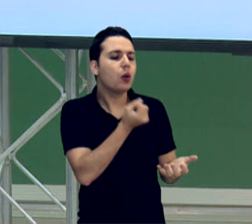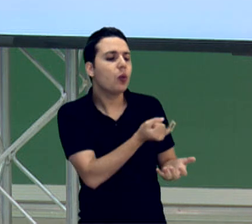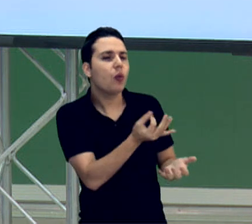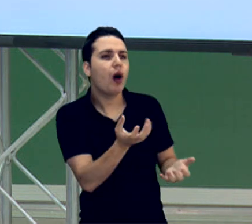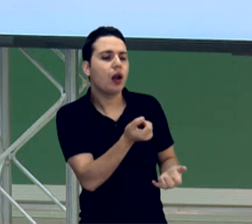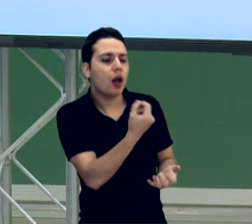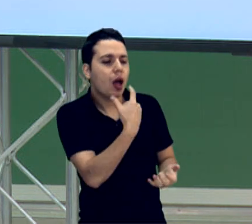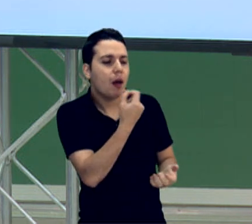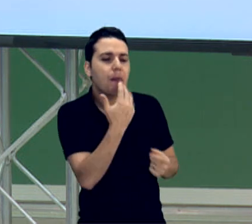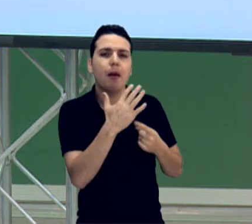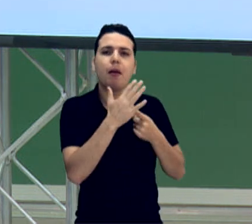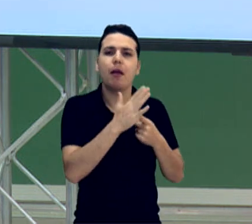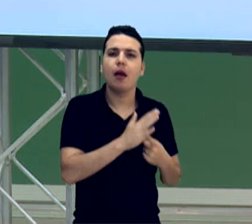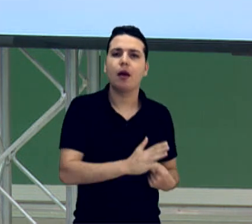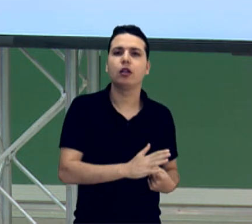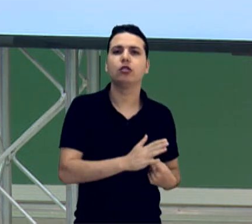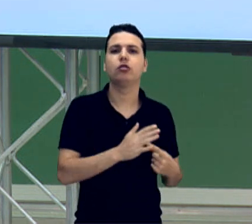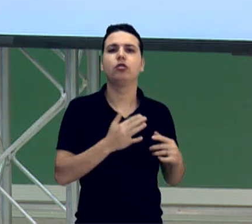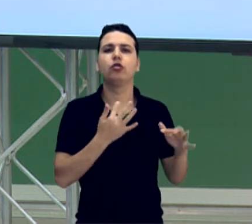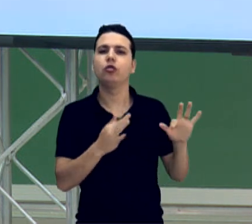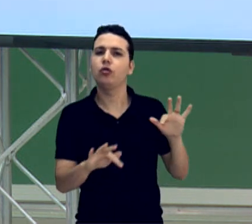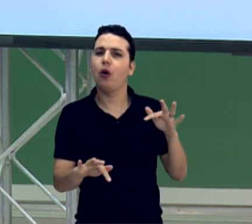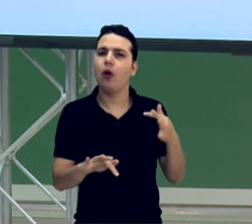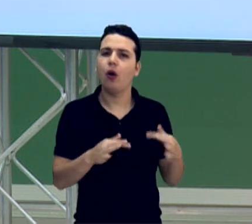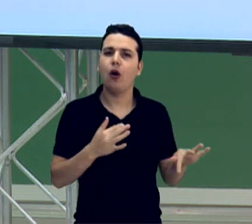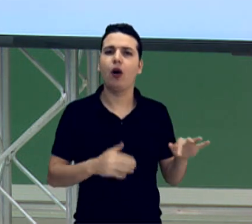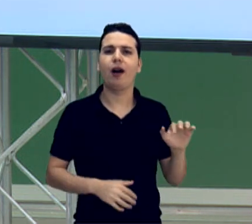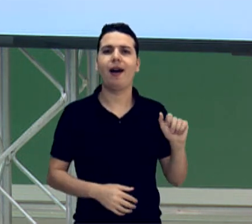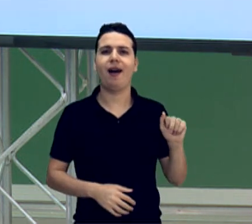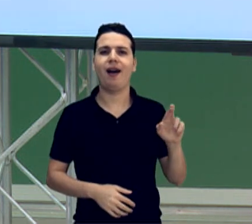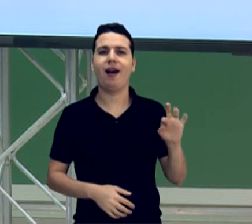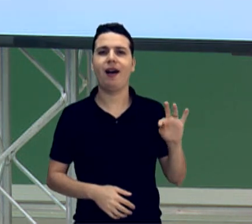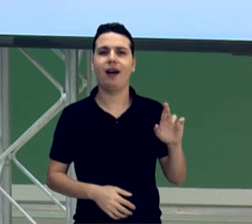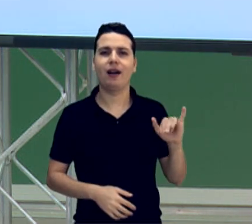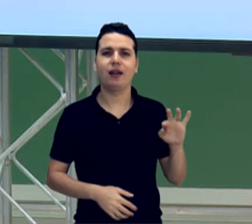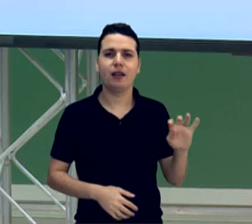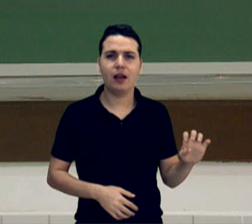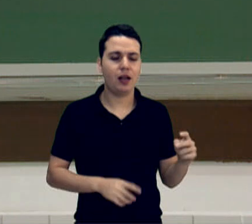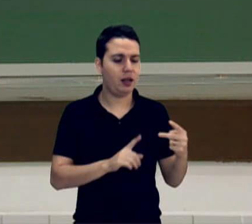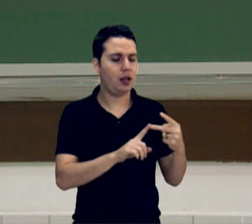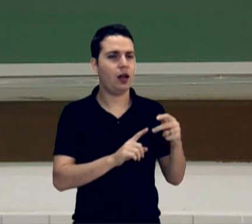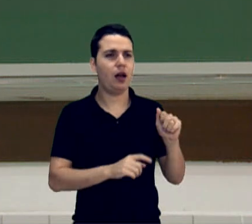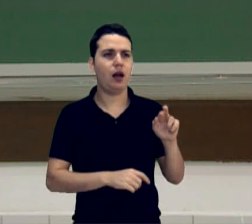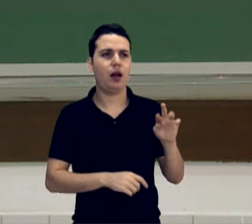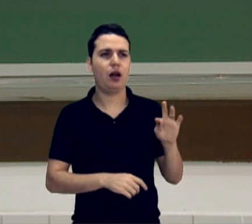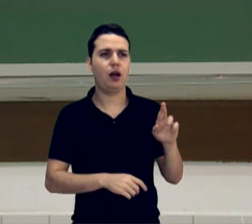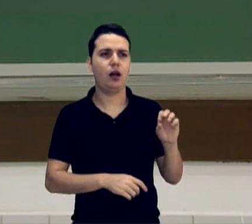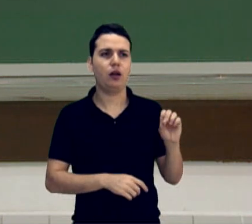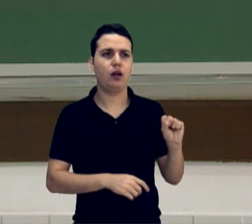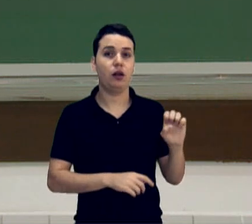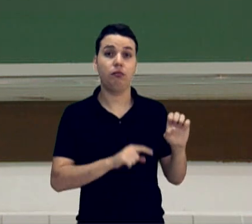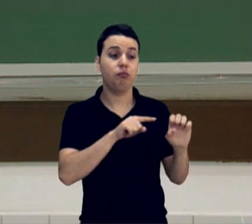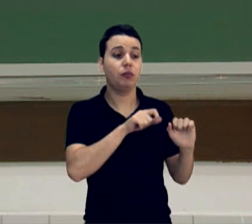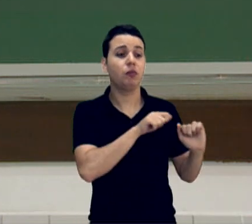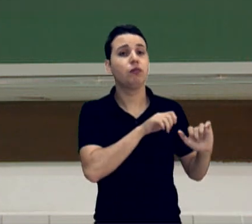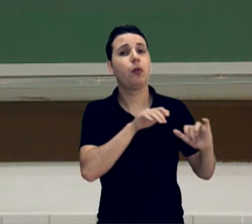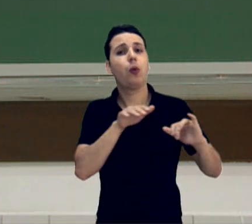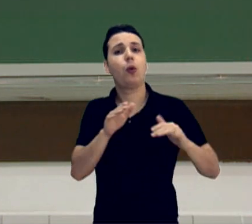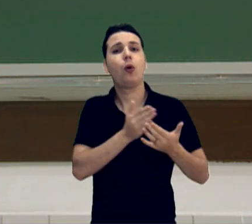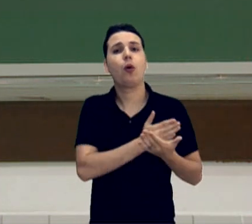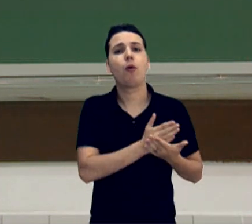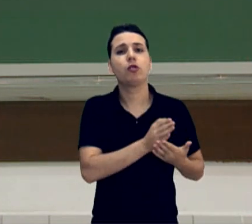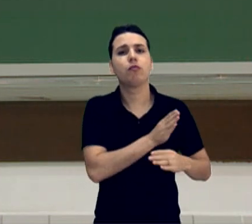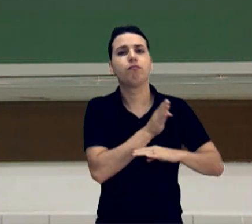para depressão, para isso, para dor, artrite, artrose, dói o corpo. De repente, eles começaram a participar dos